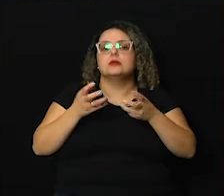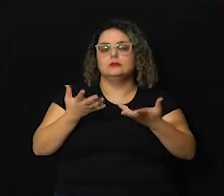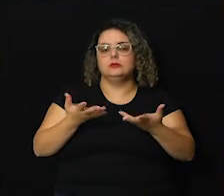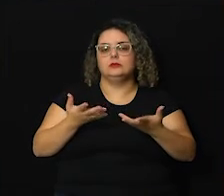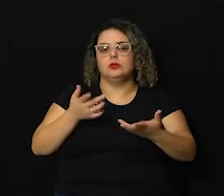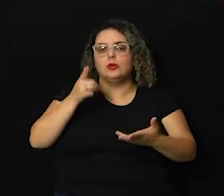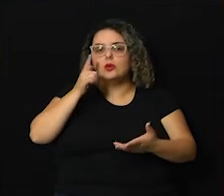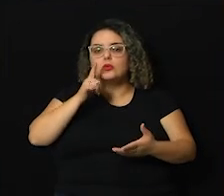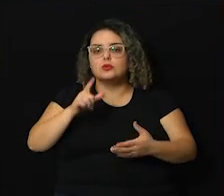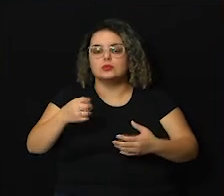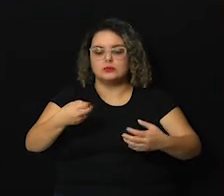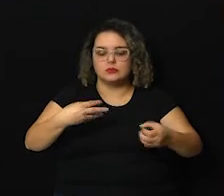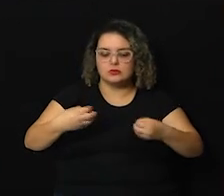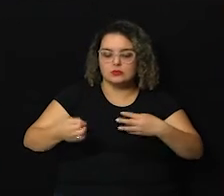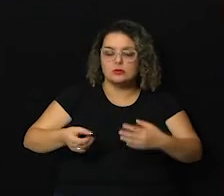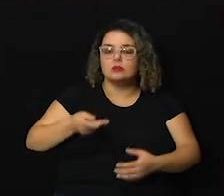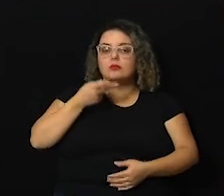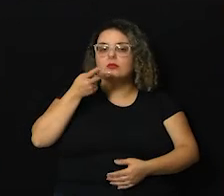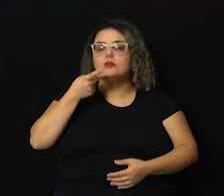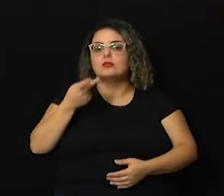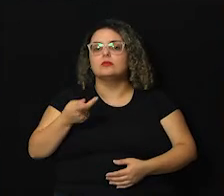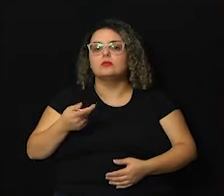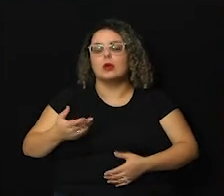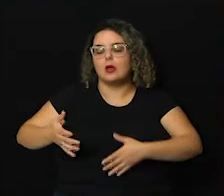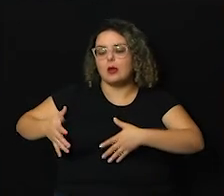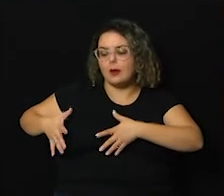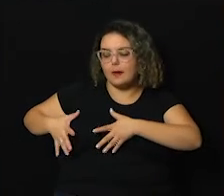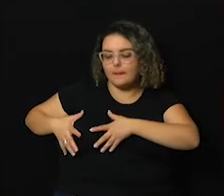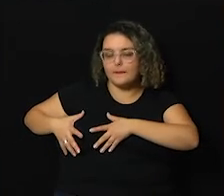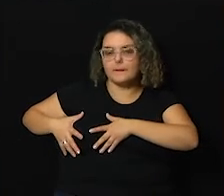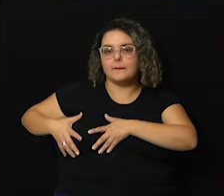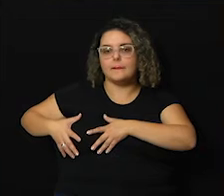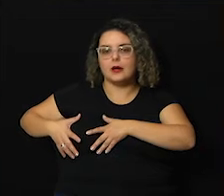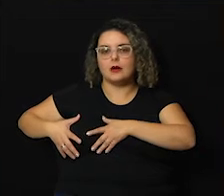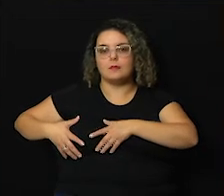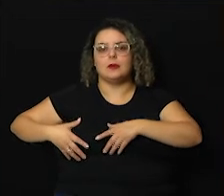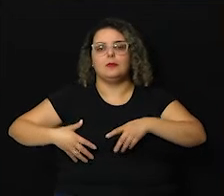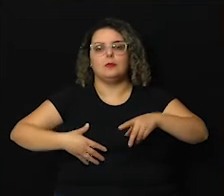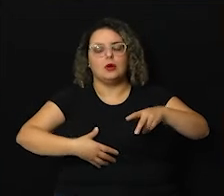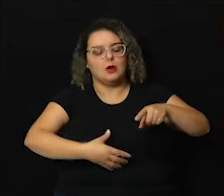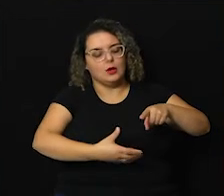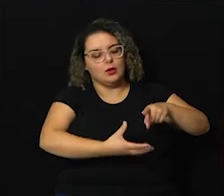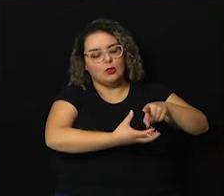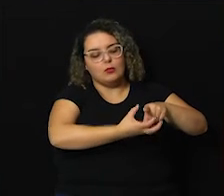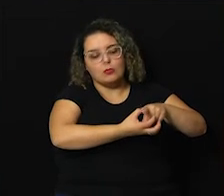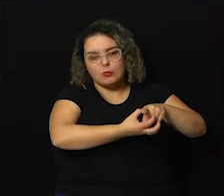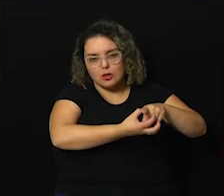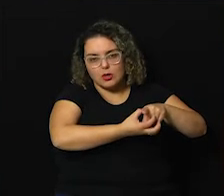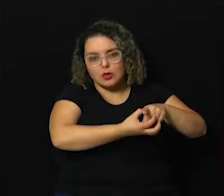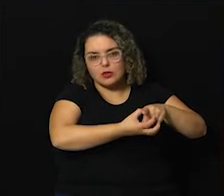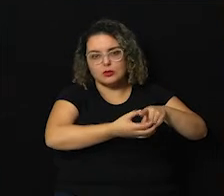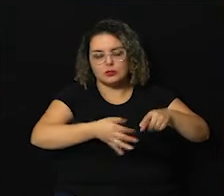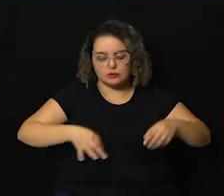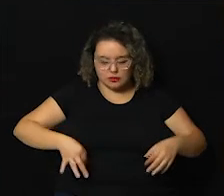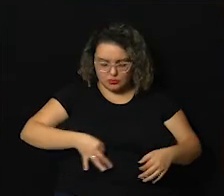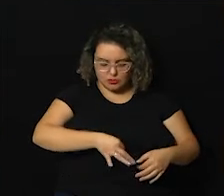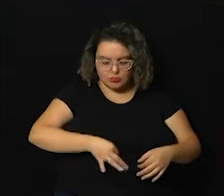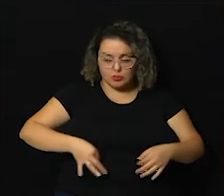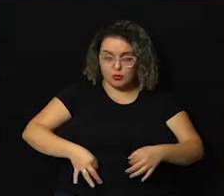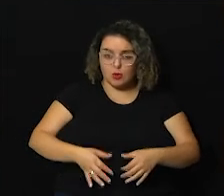que é isso? Vamos falar desses cânceres. Mama, próstata, cólon, intestino